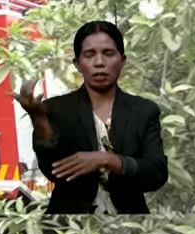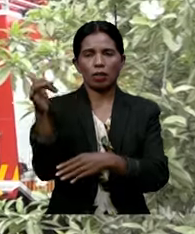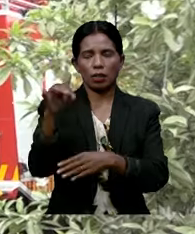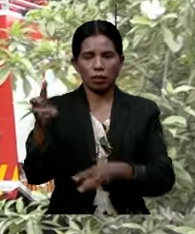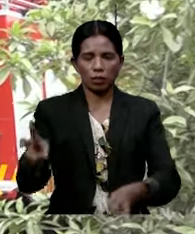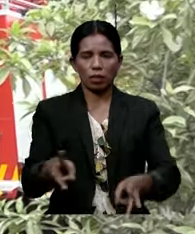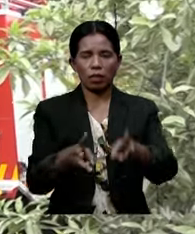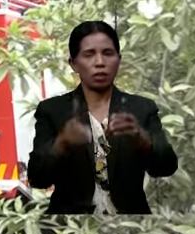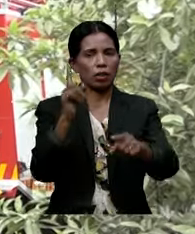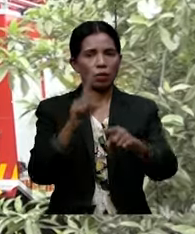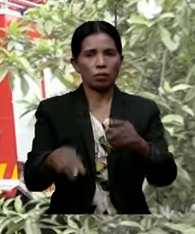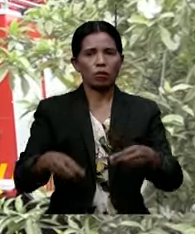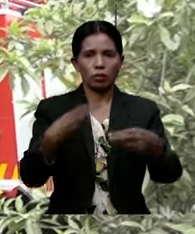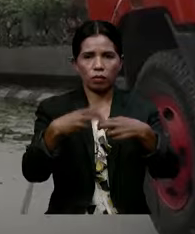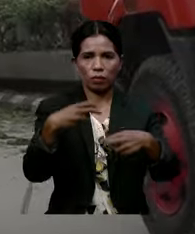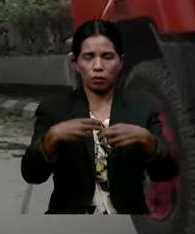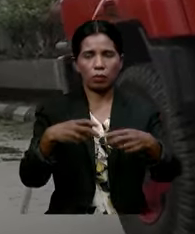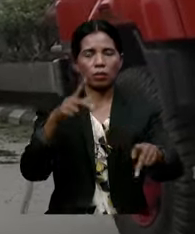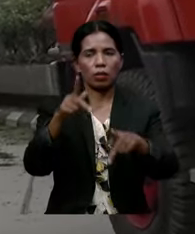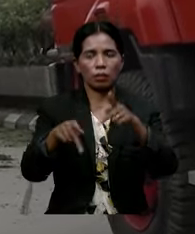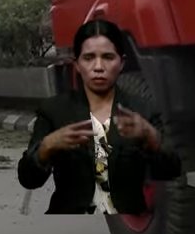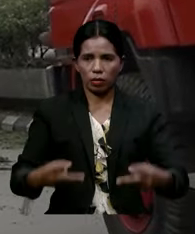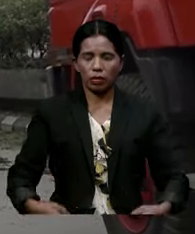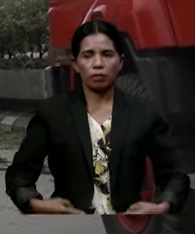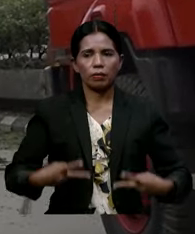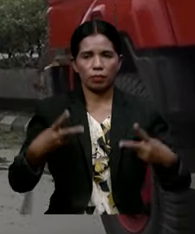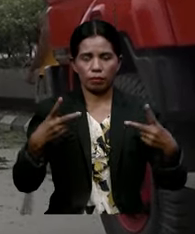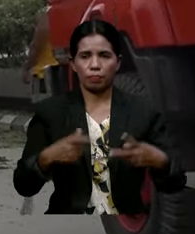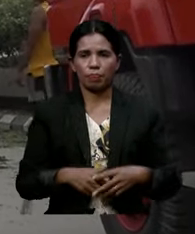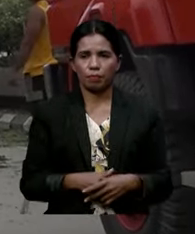estrada, o di labele for risco ba emnevida. Luciano Amaral, Jacinto Fuca, GMN.